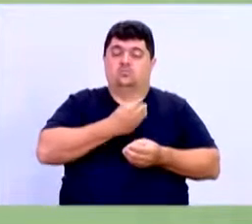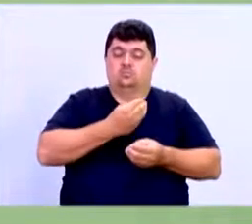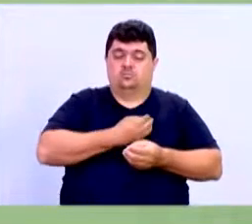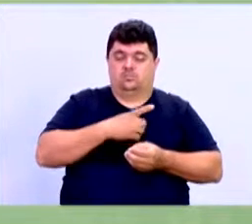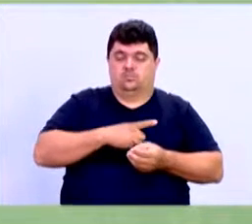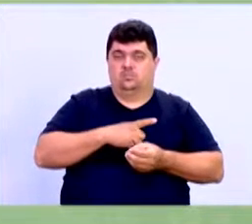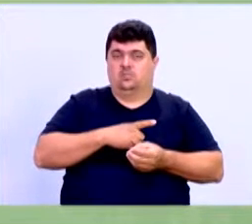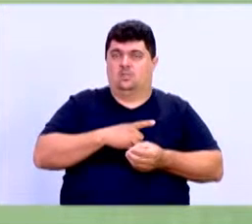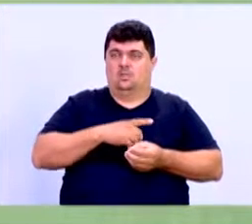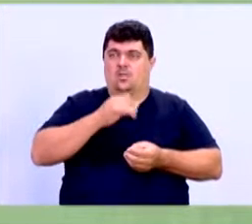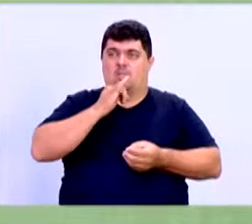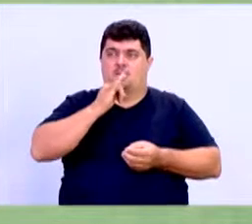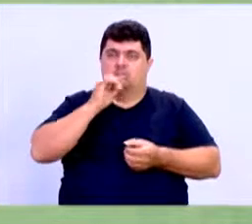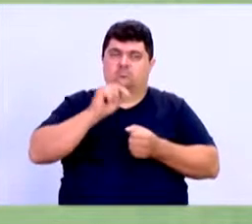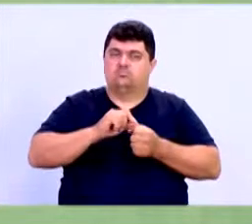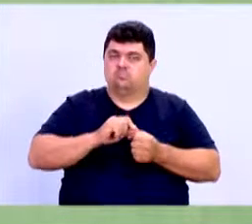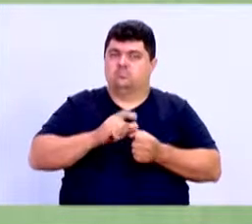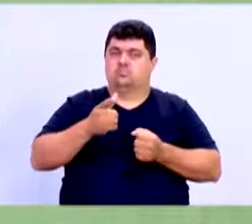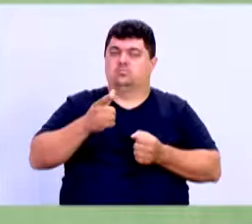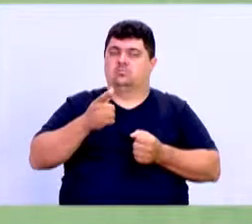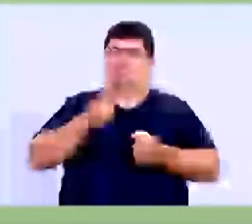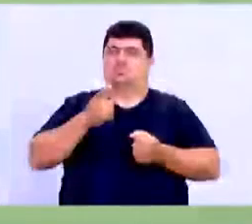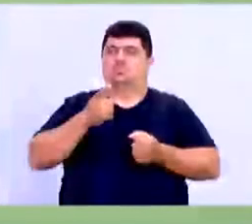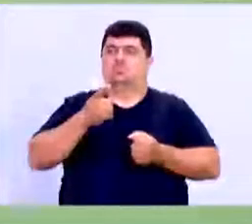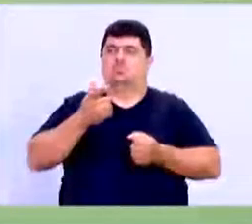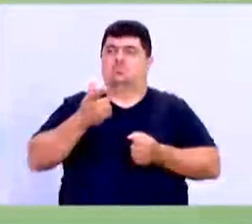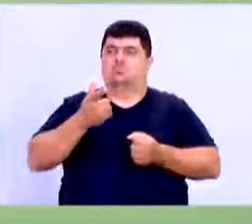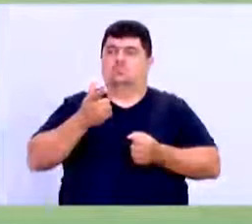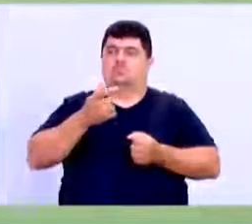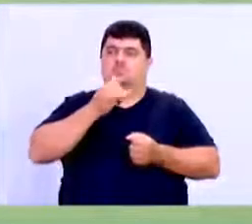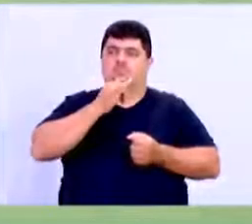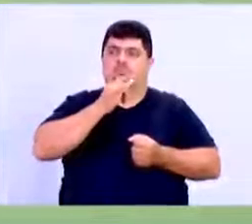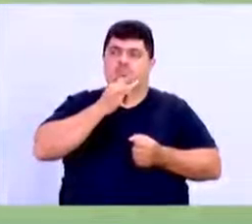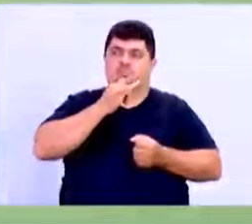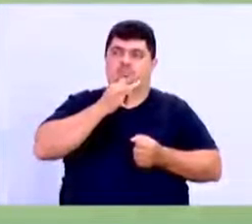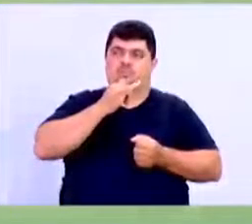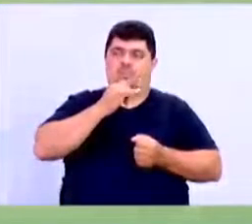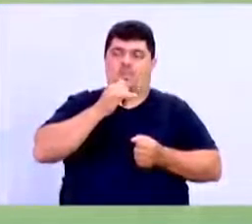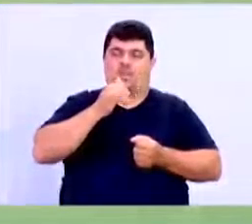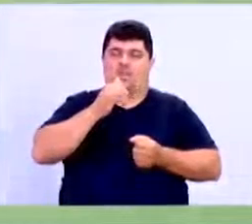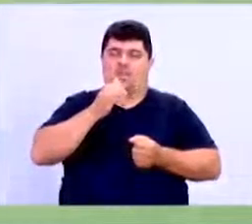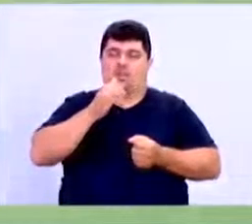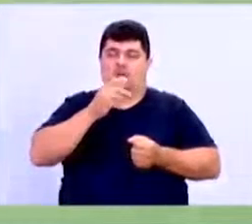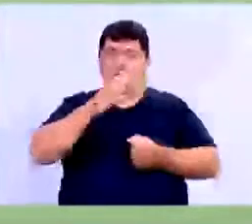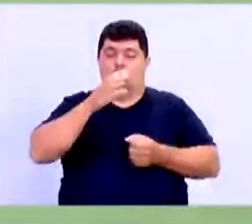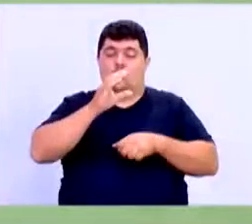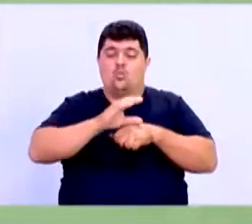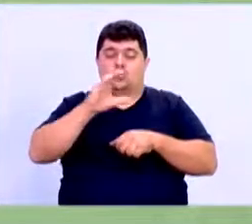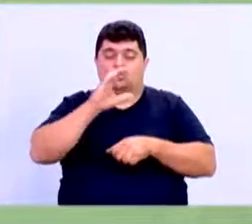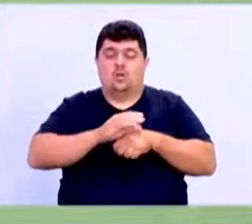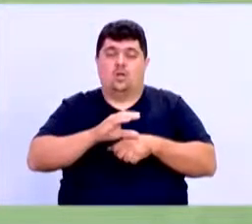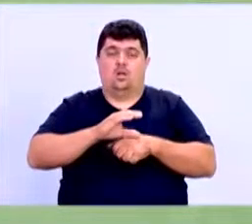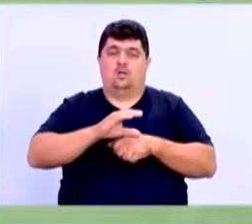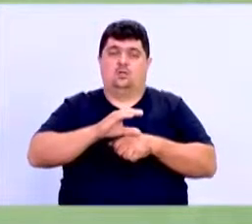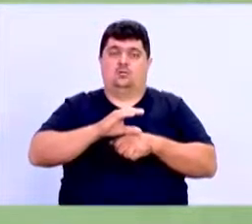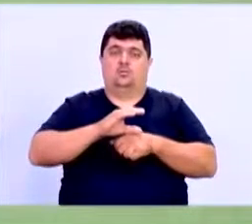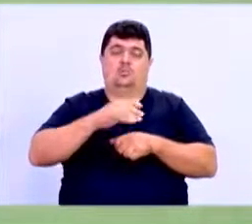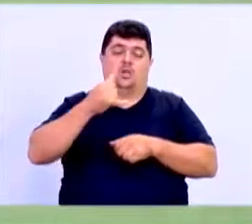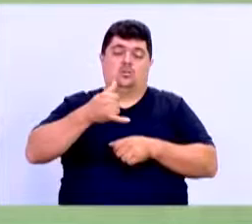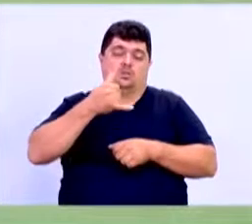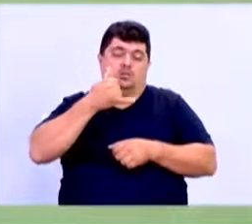integram uma ação que uma exerce sobre a outra. Exemplo, atender, cursar. Essa